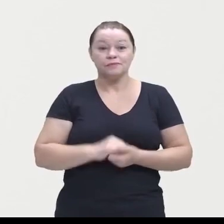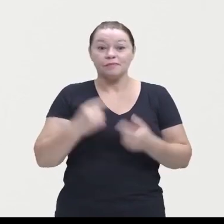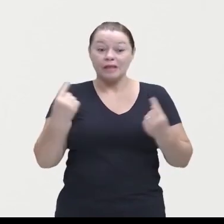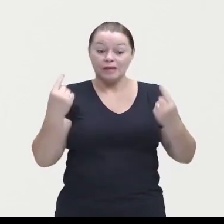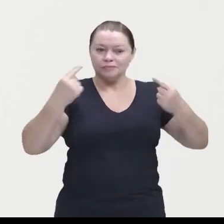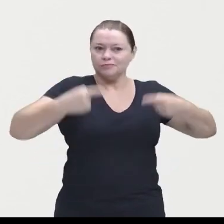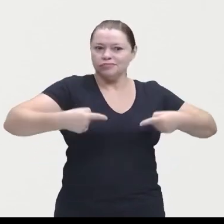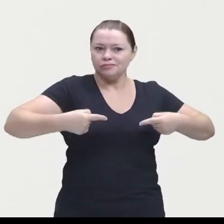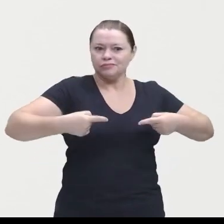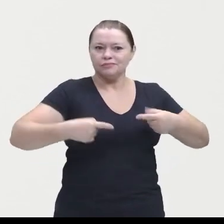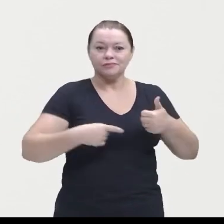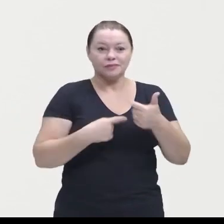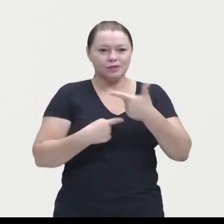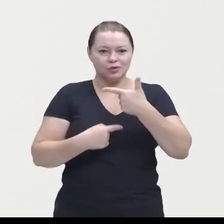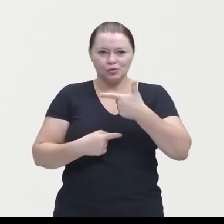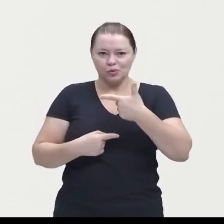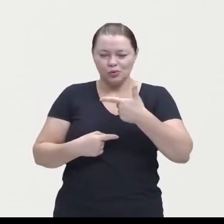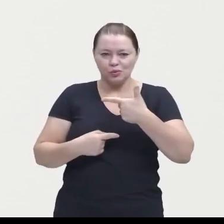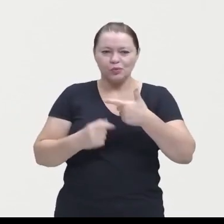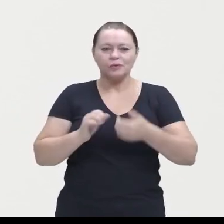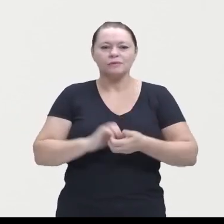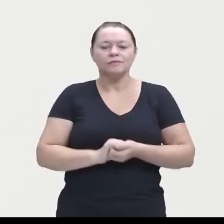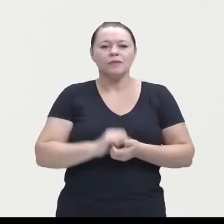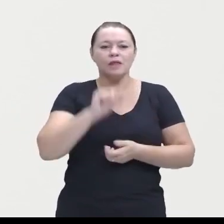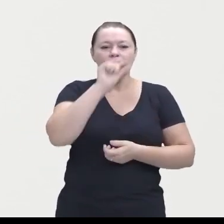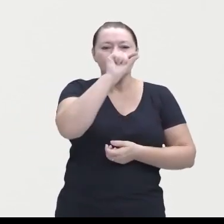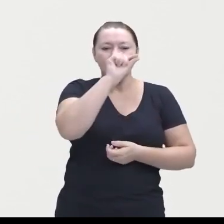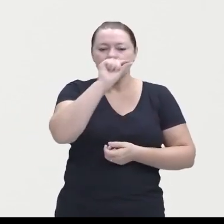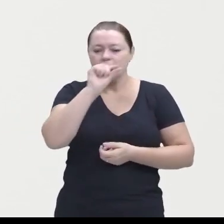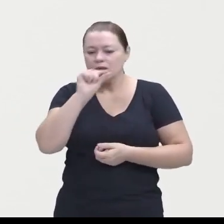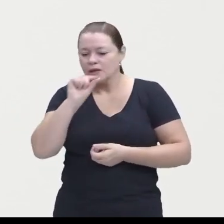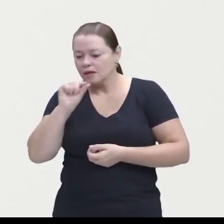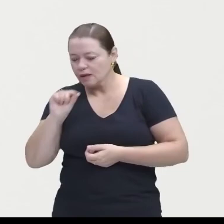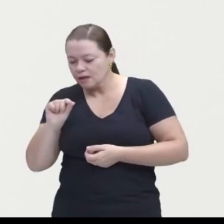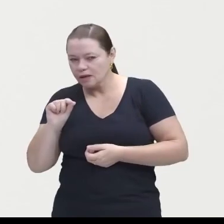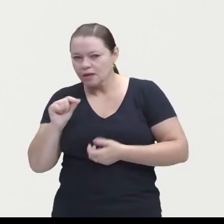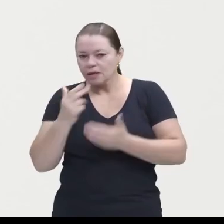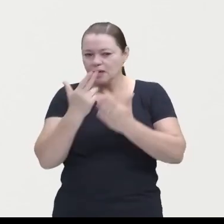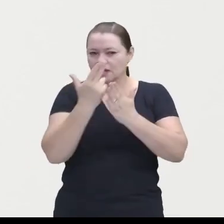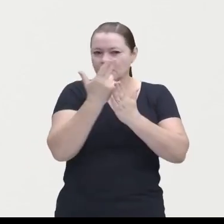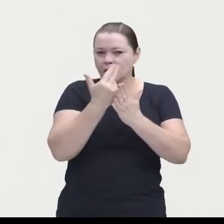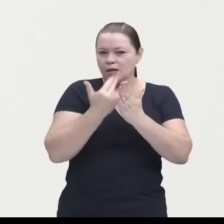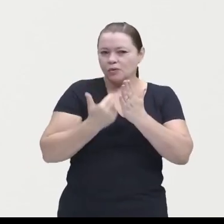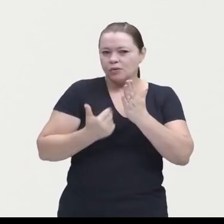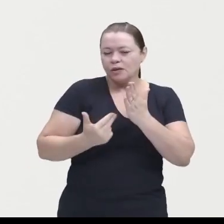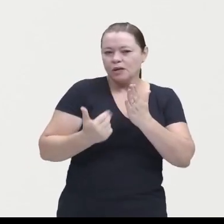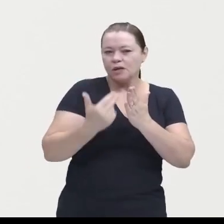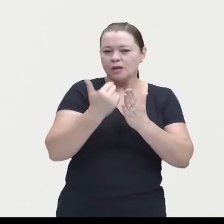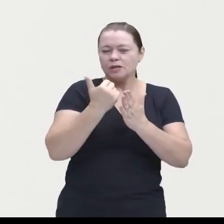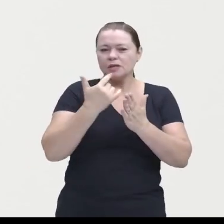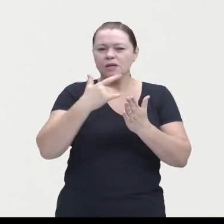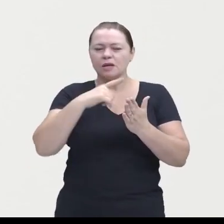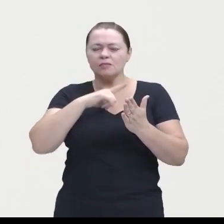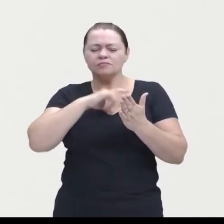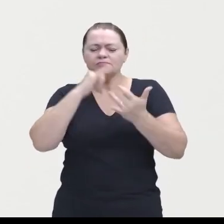Desafio 2. Ligue as figuras que têm a mesma